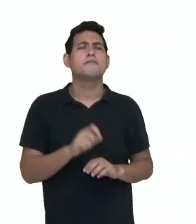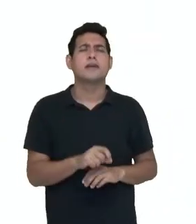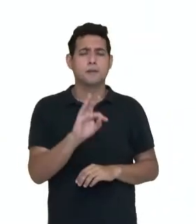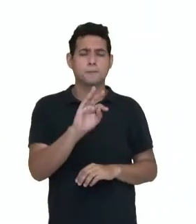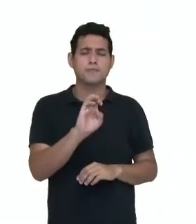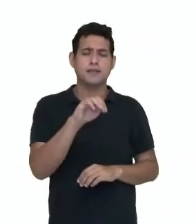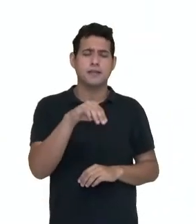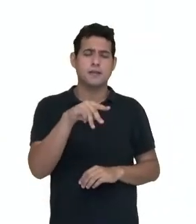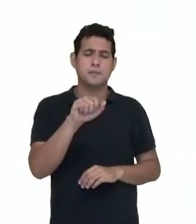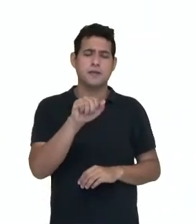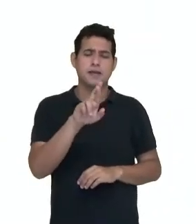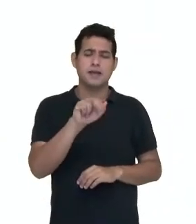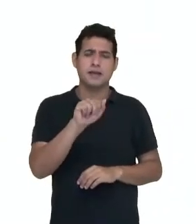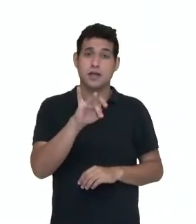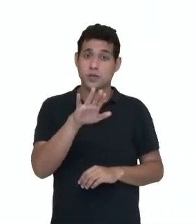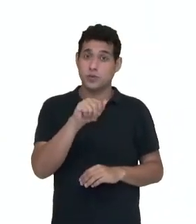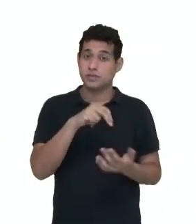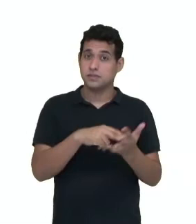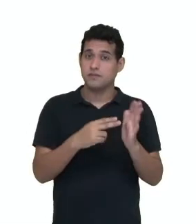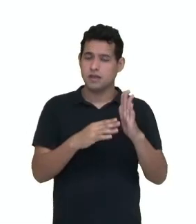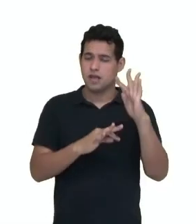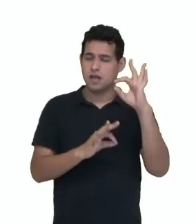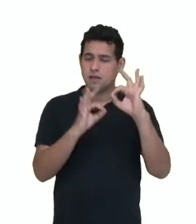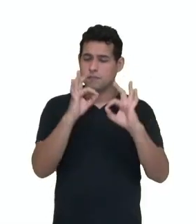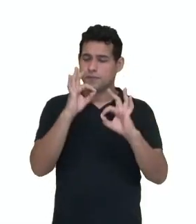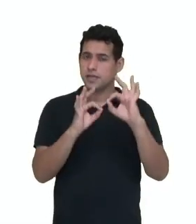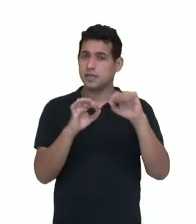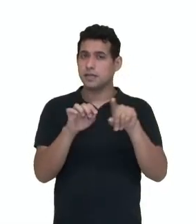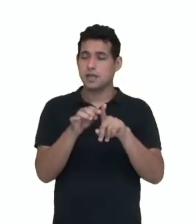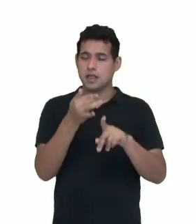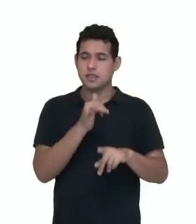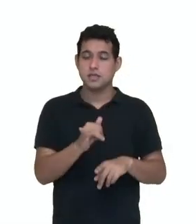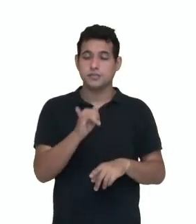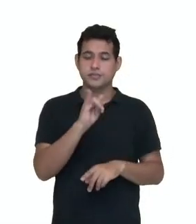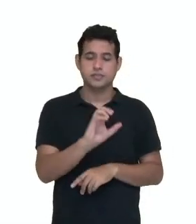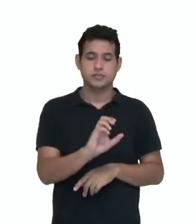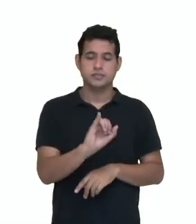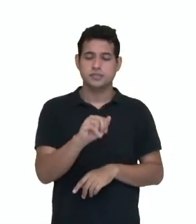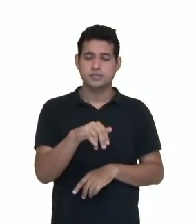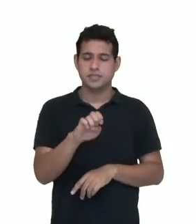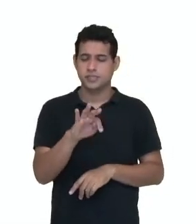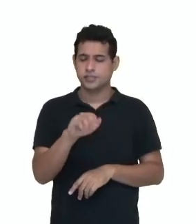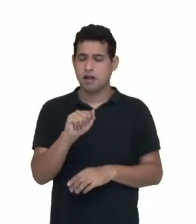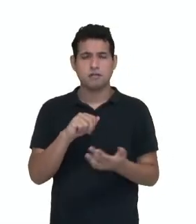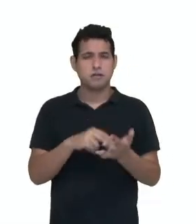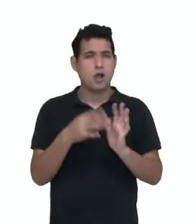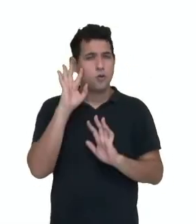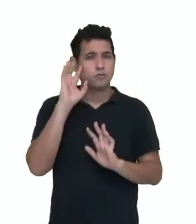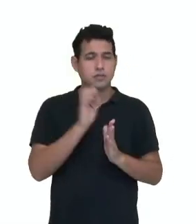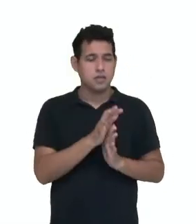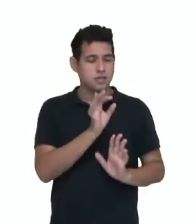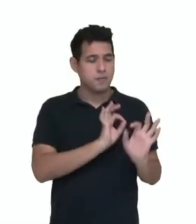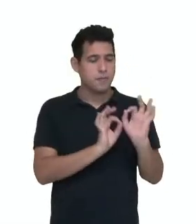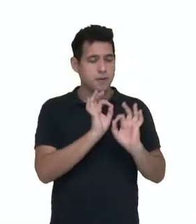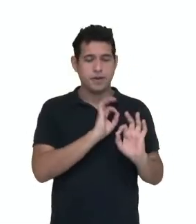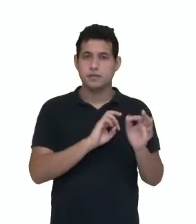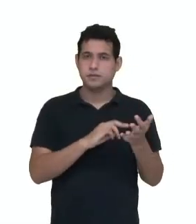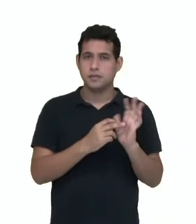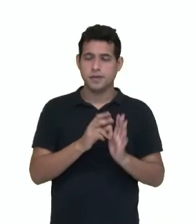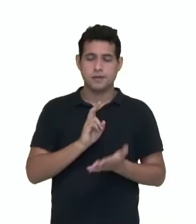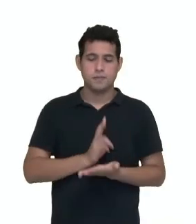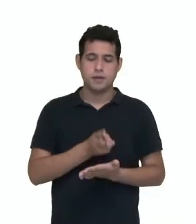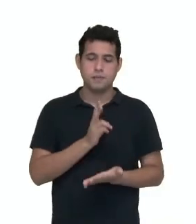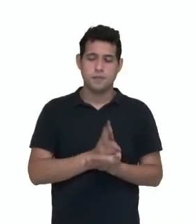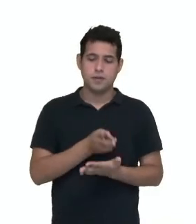a medida da agitação, né, da energia cinética que ocorre ali nas partículas que estão em